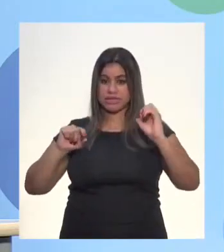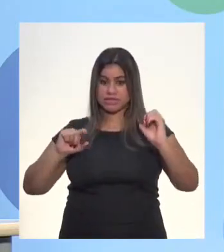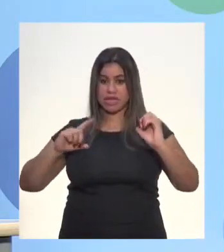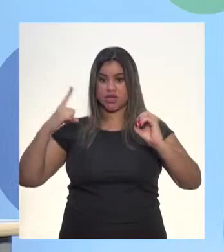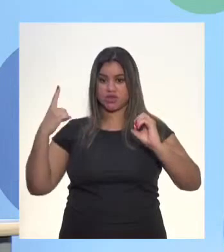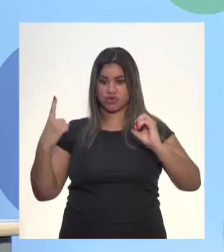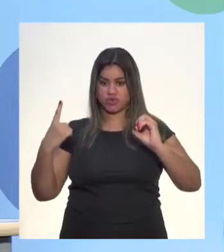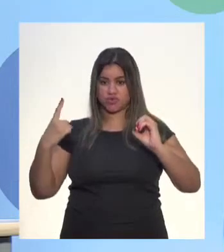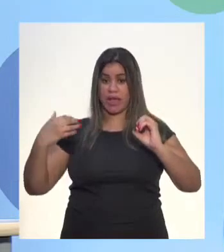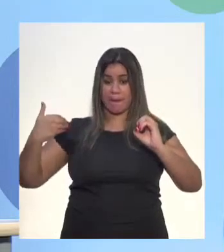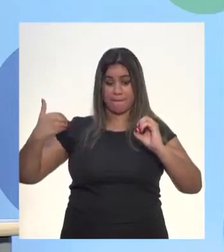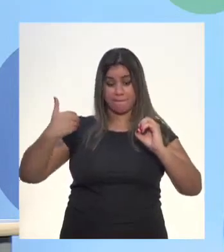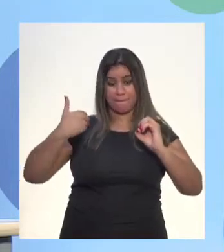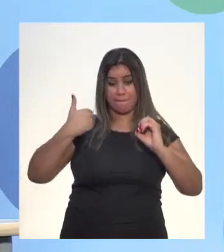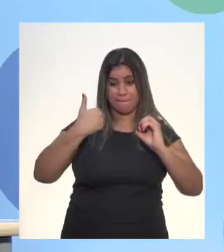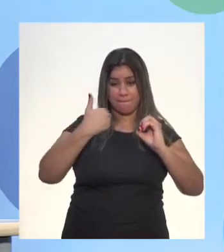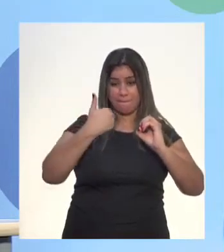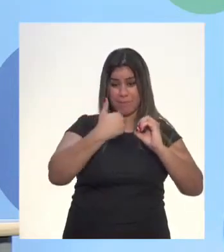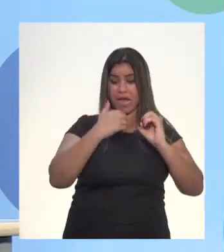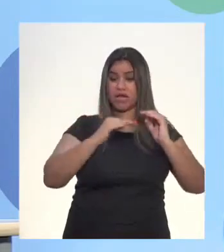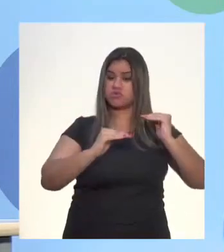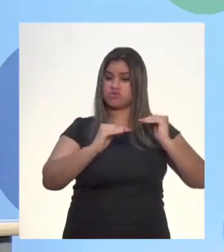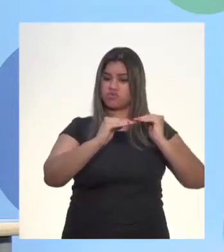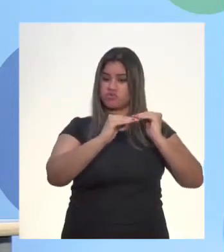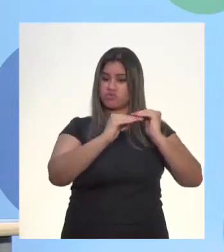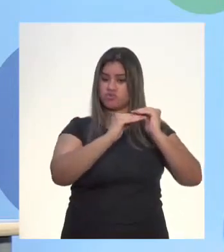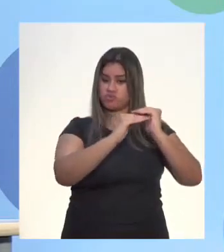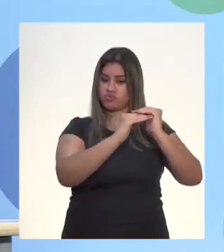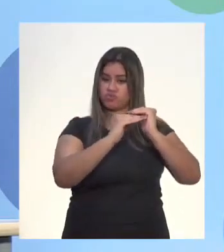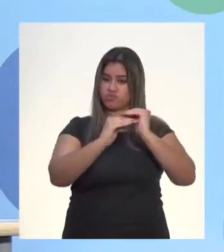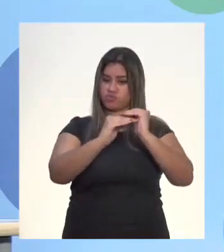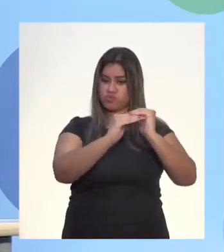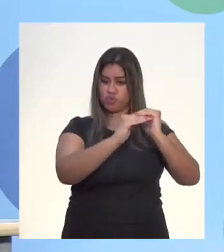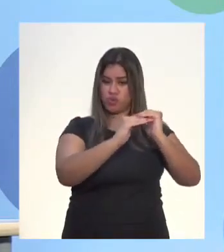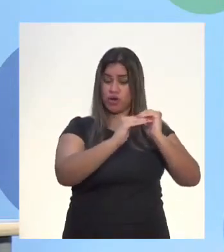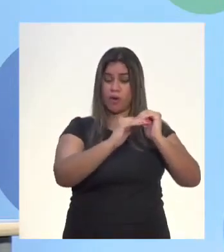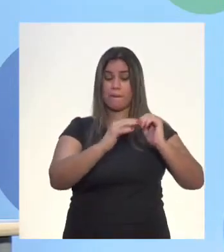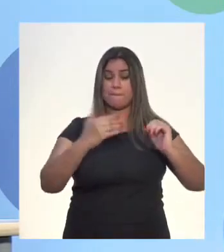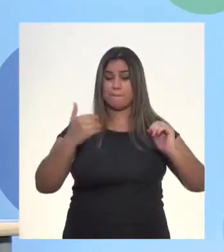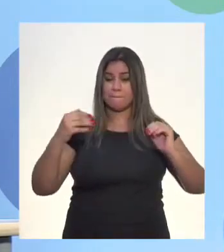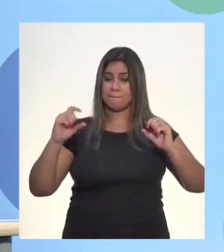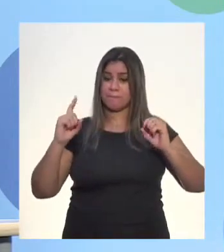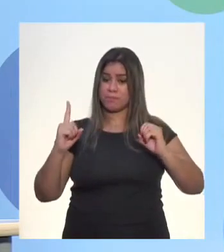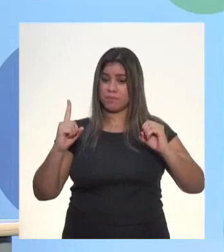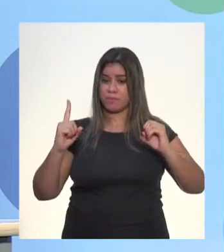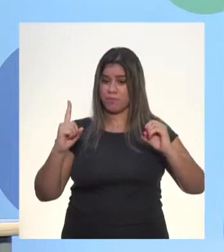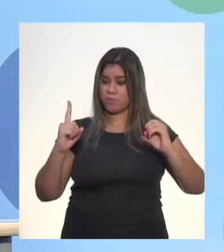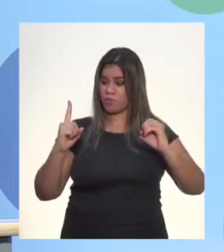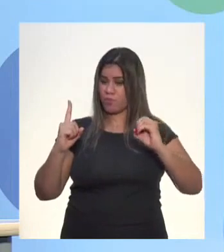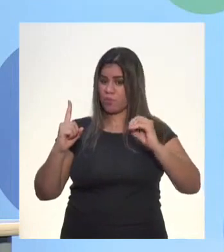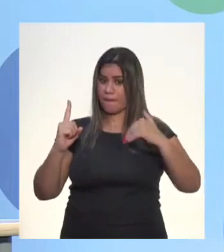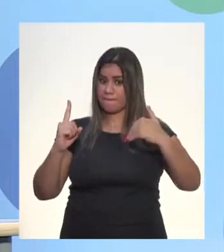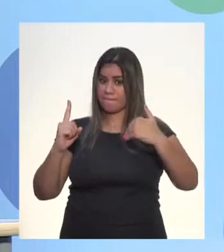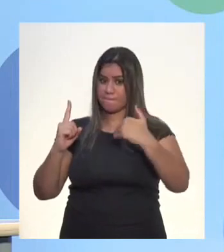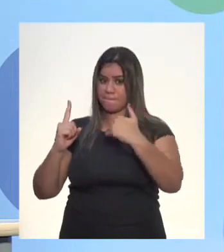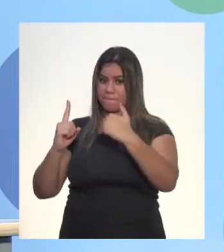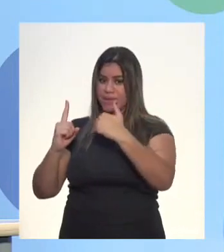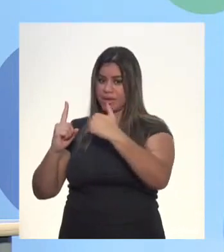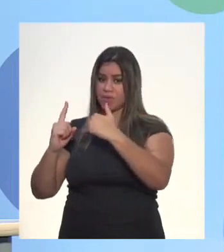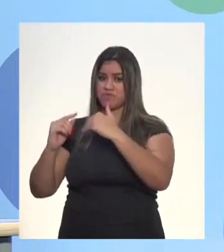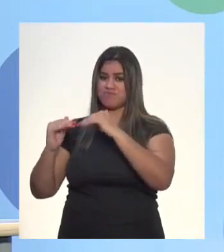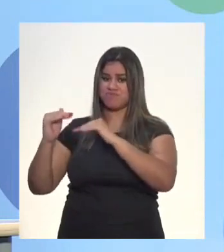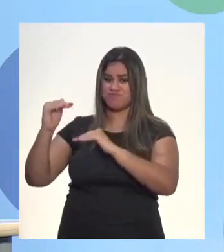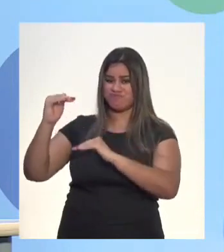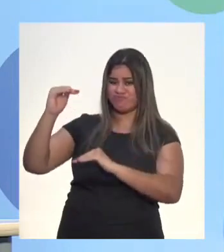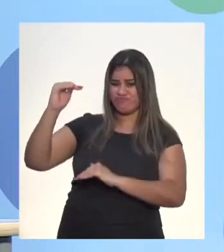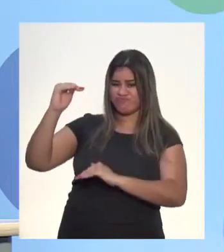de igualdade. Quanto mais próximo ao 1, nós temos uma taxa de desigualdade maior, como é o caso do